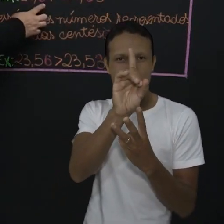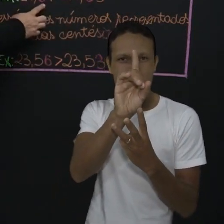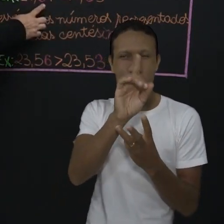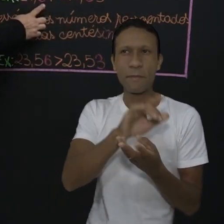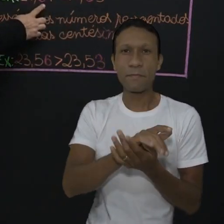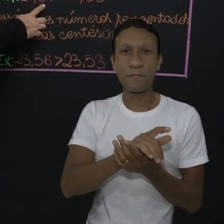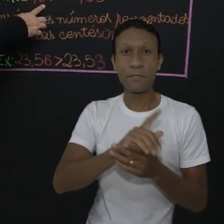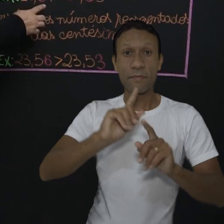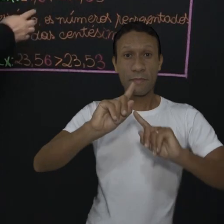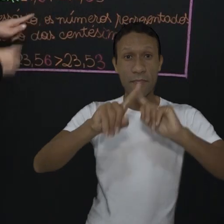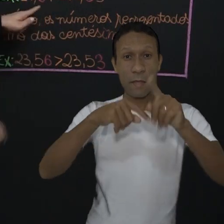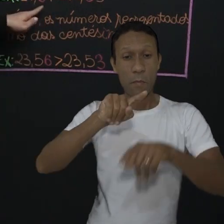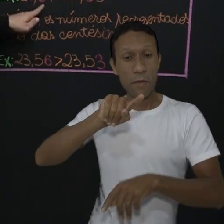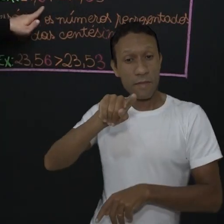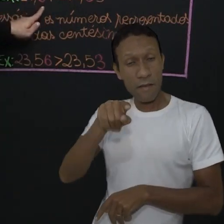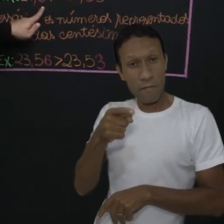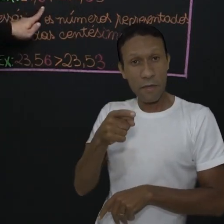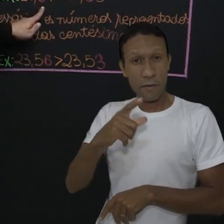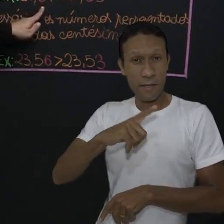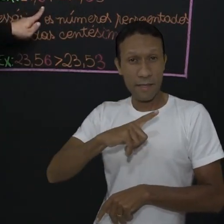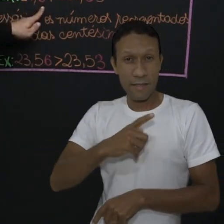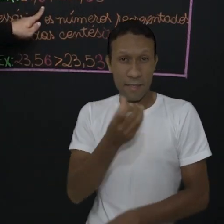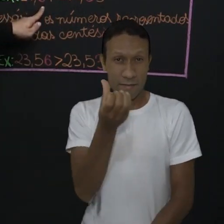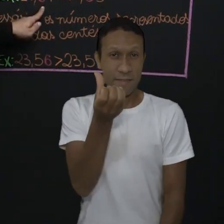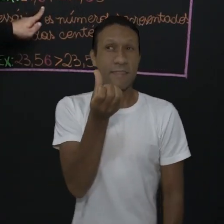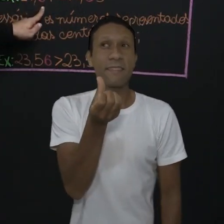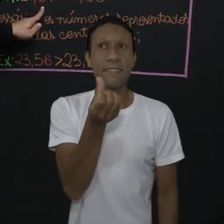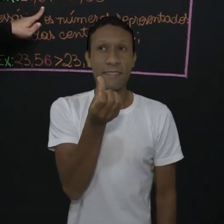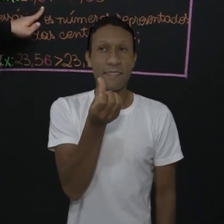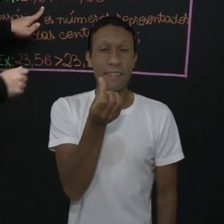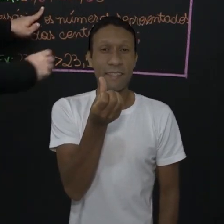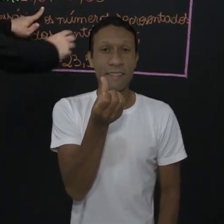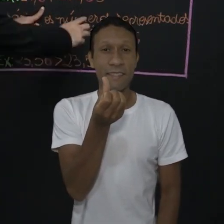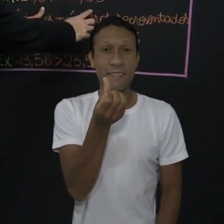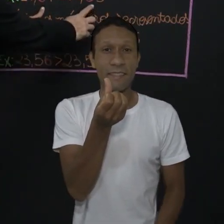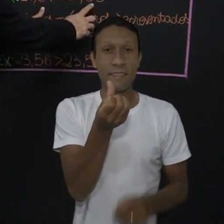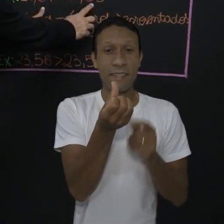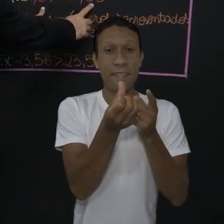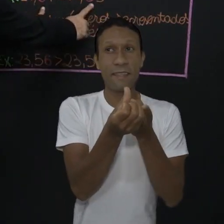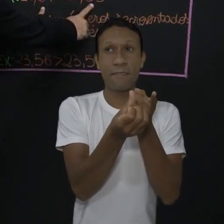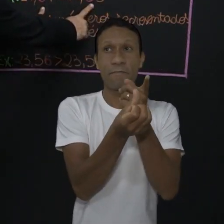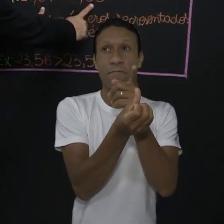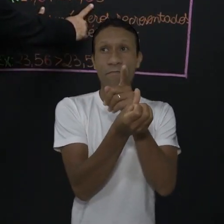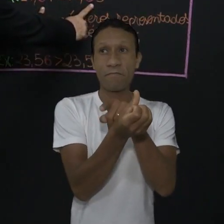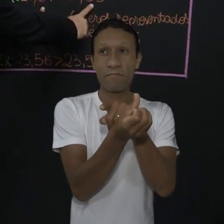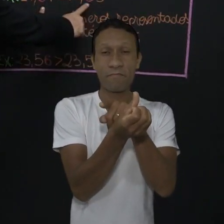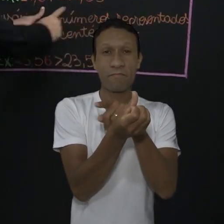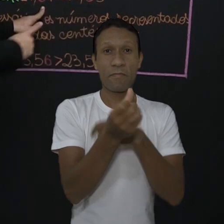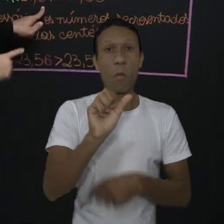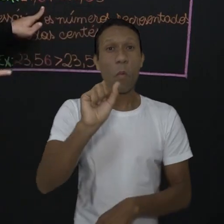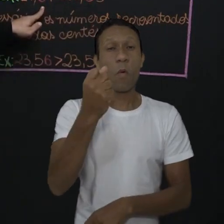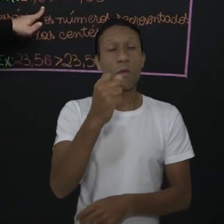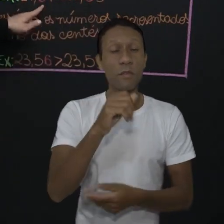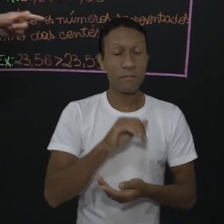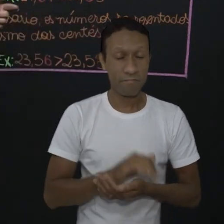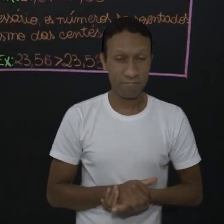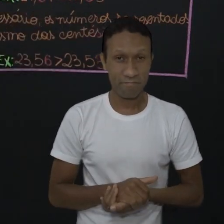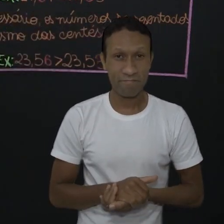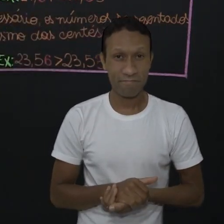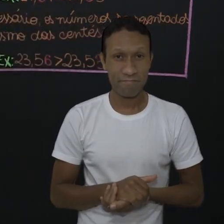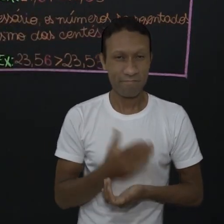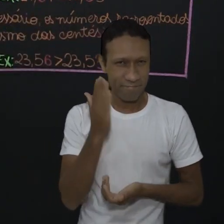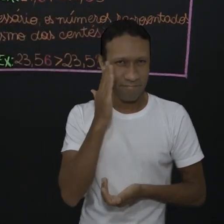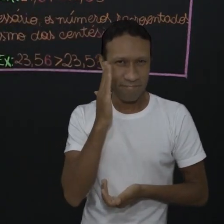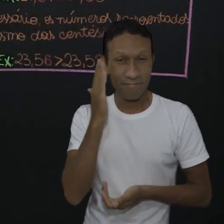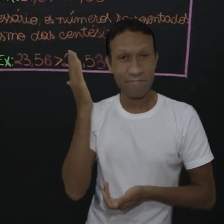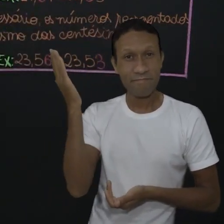após a vírgula, nesse primeiro número, eu tenho 6. Logo após a vírgula, nesse primeiro número, eu tenho o 8.